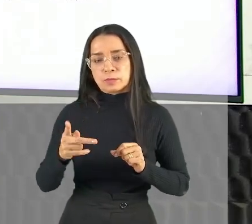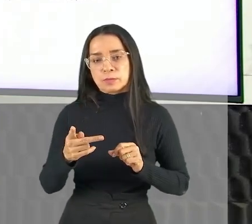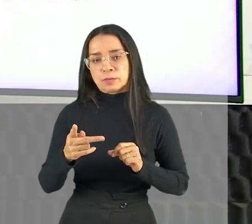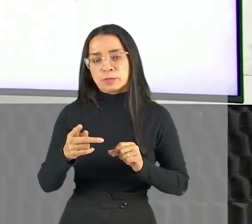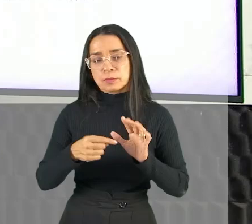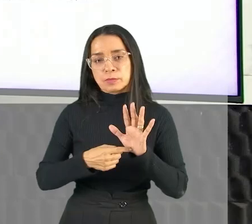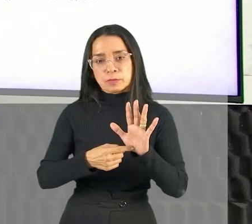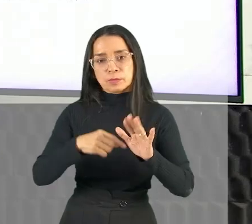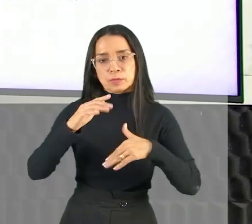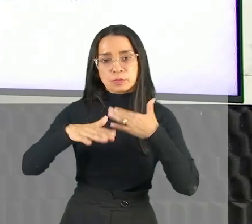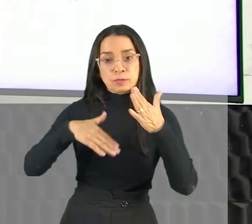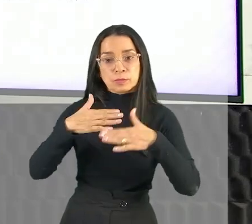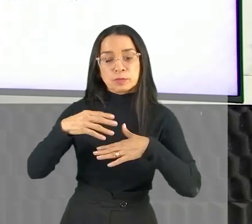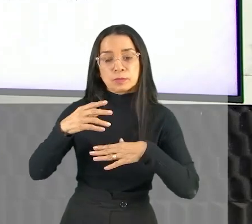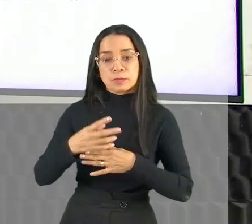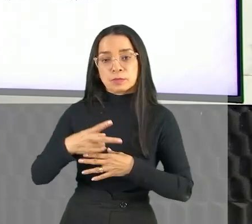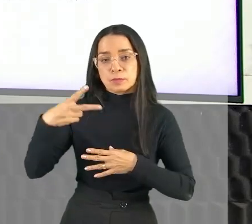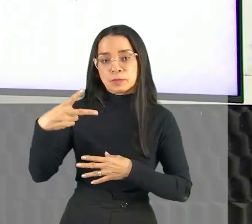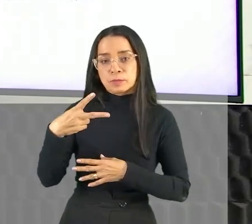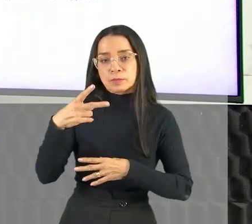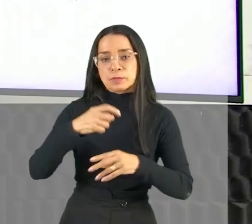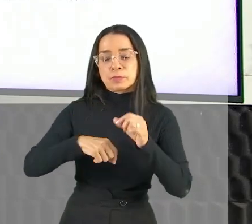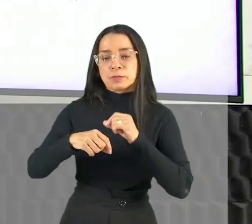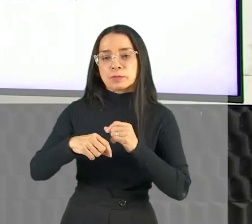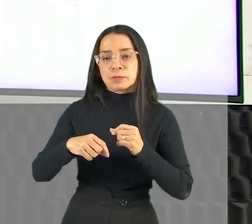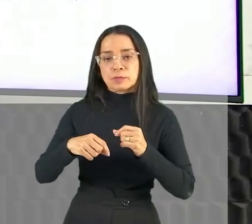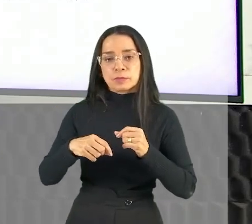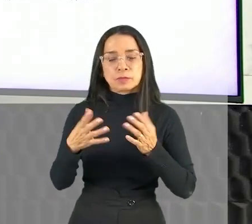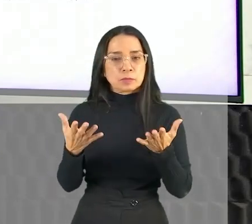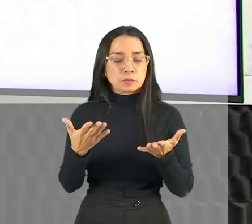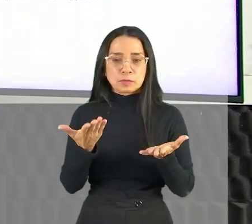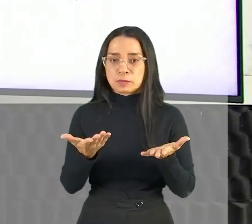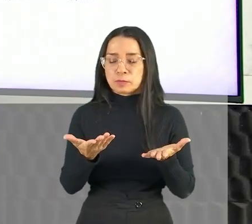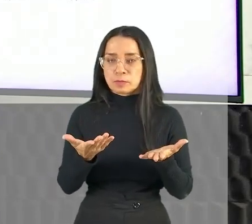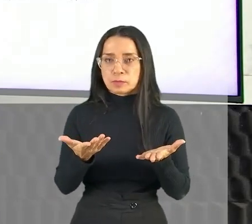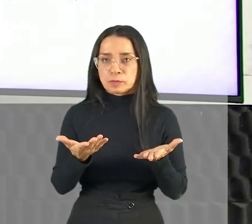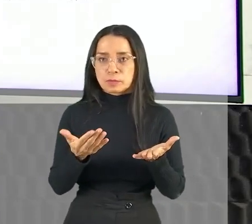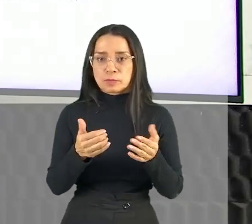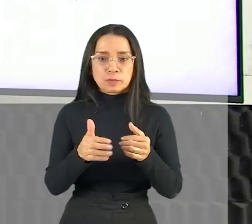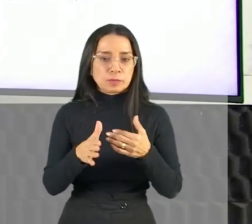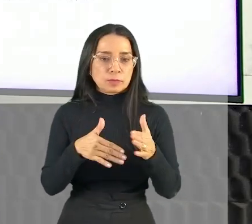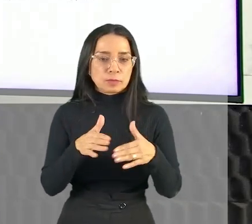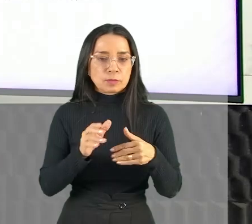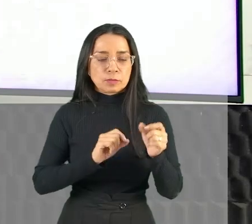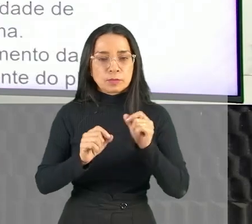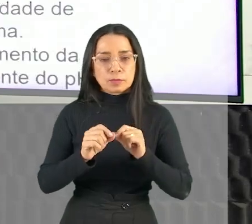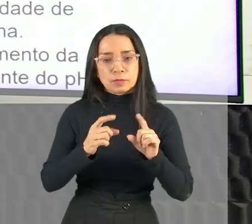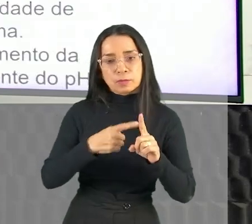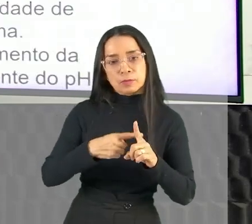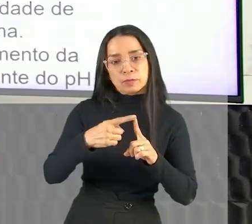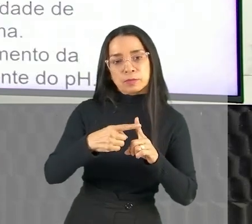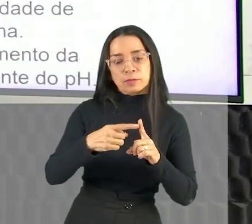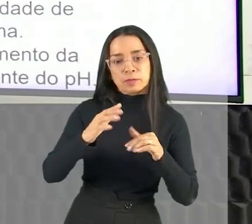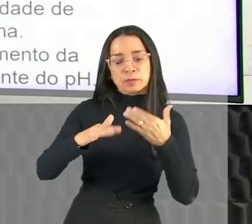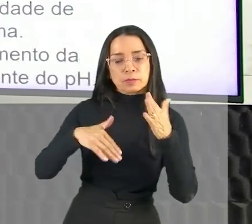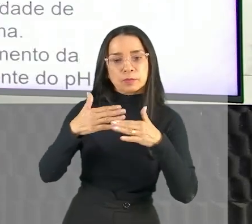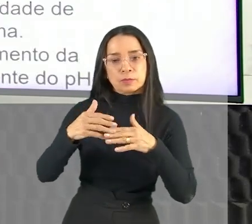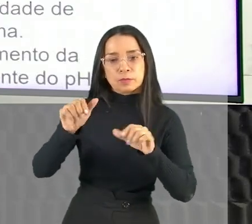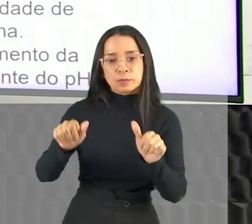Então, independente da temperatura, sempre quando o pH era ácido, o desempenho estava melhor. Então, vamos